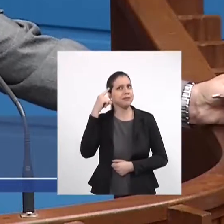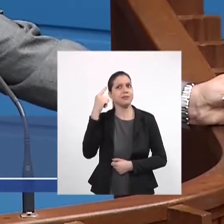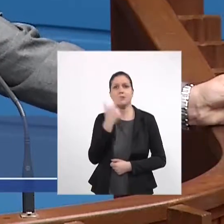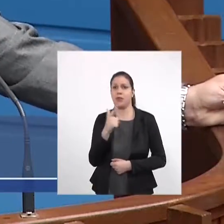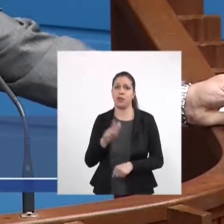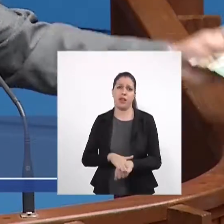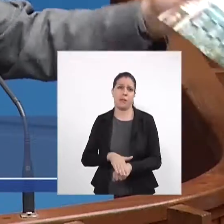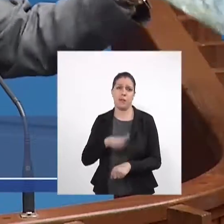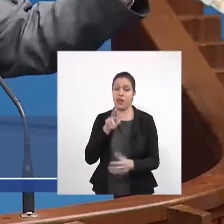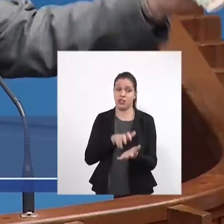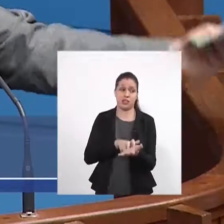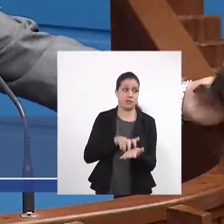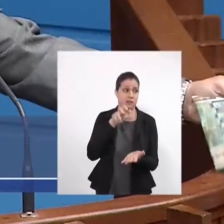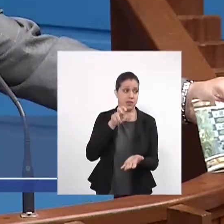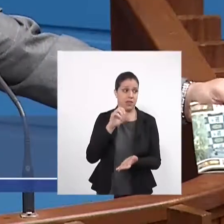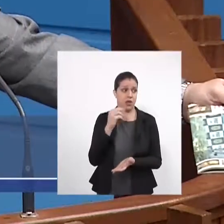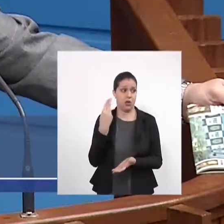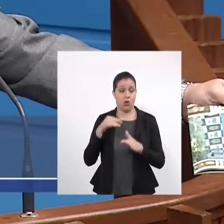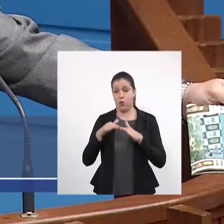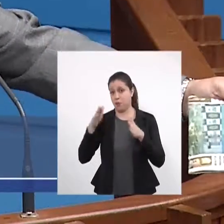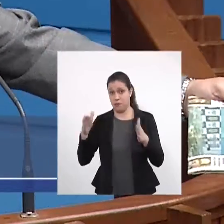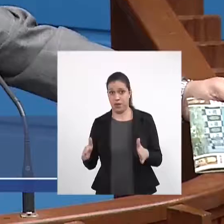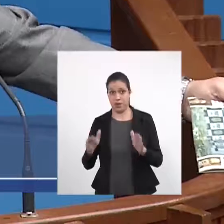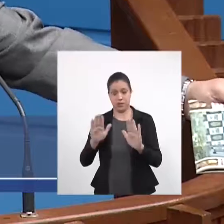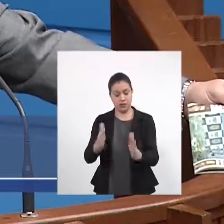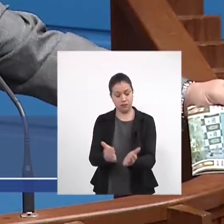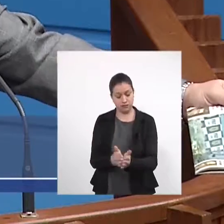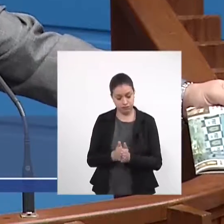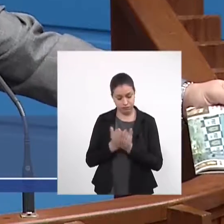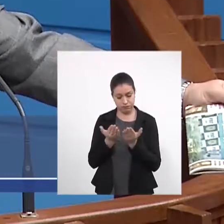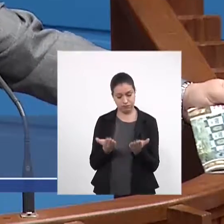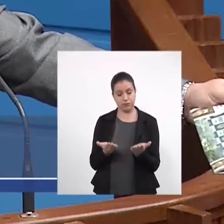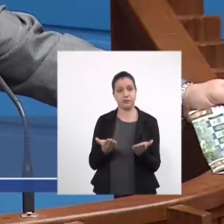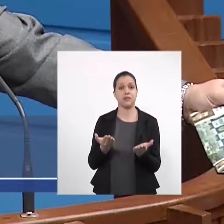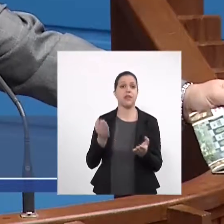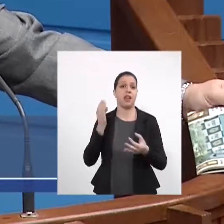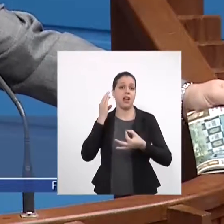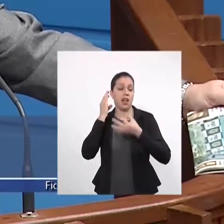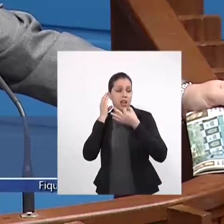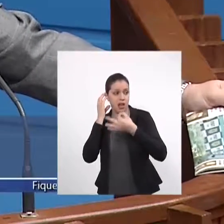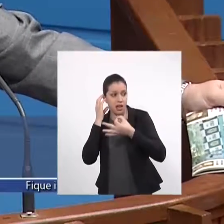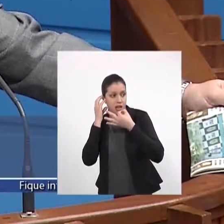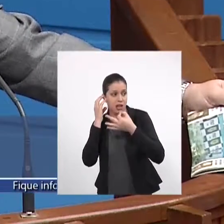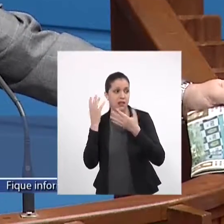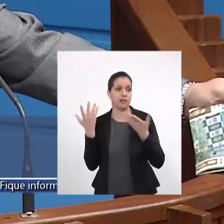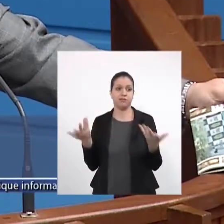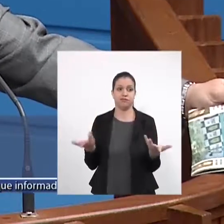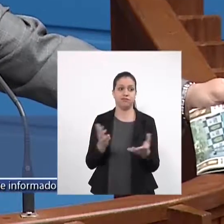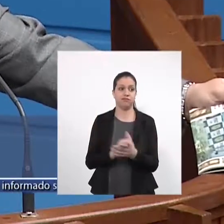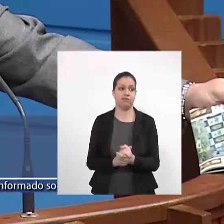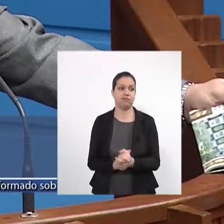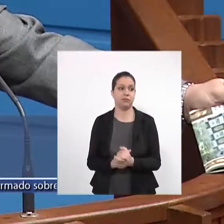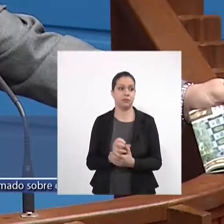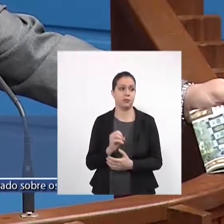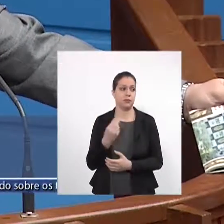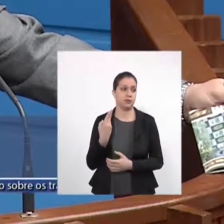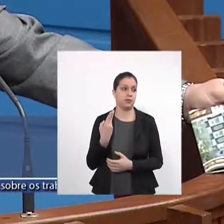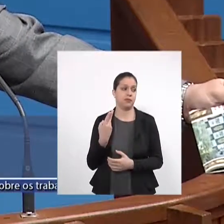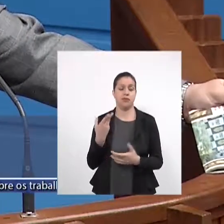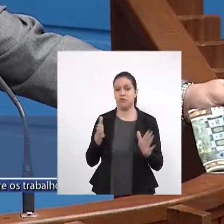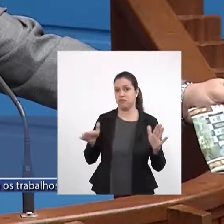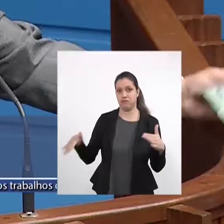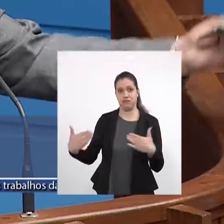nas nossas manhãs ou nas nossas mesas da rádio, de Vossa Excelência, ou do nosso